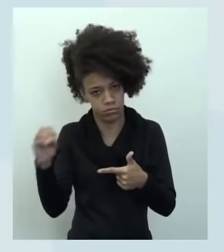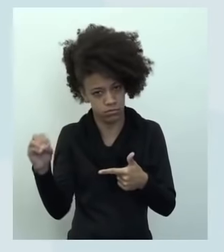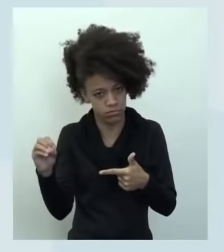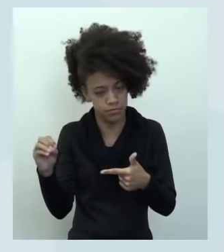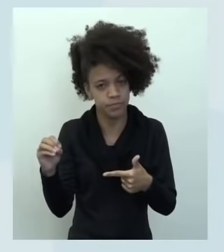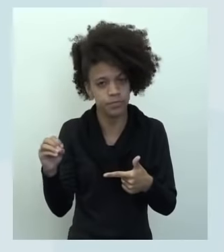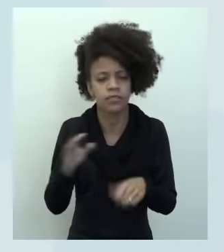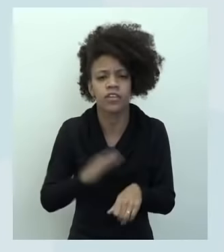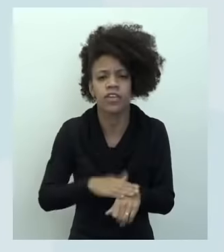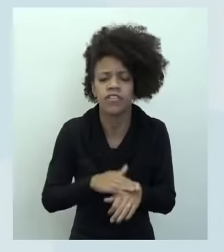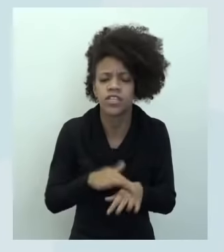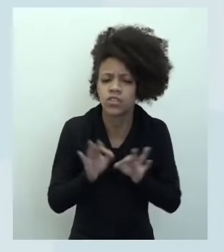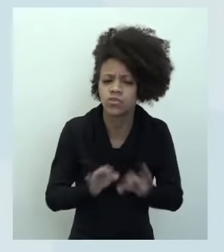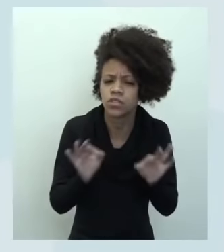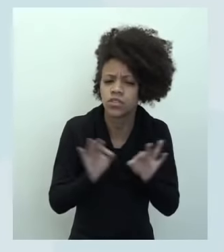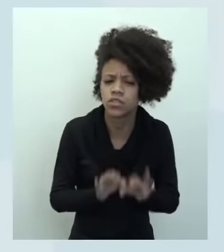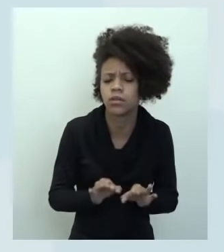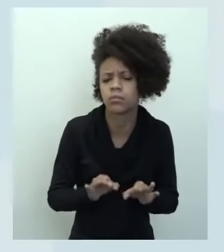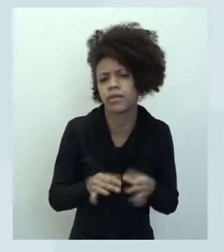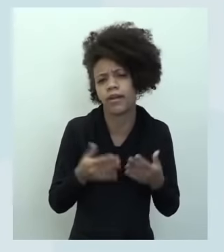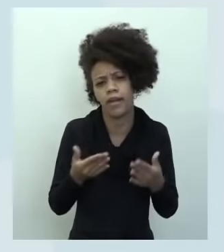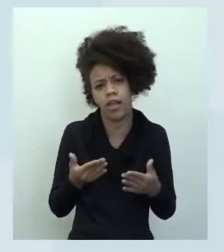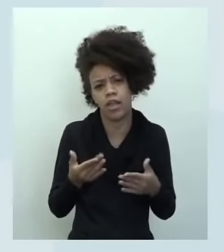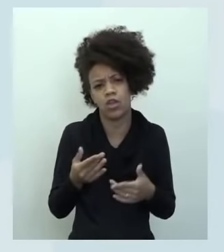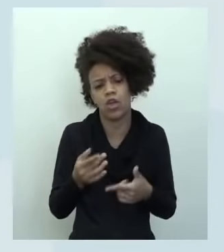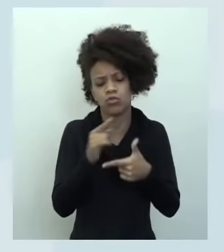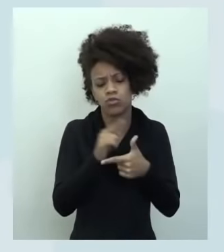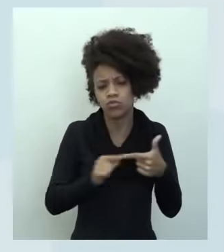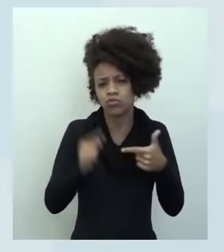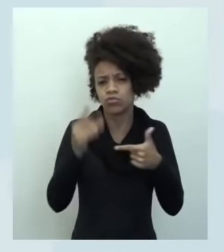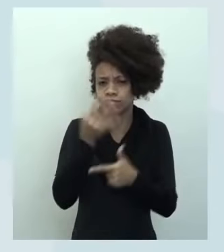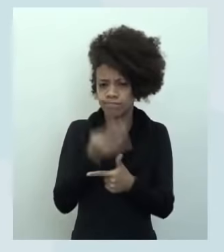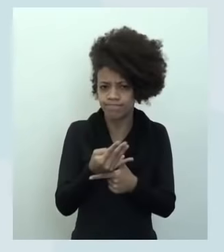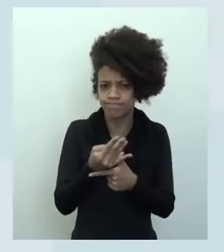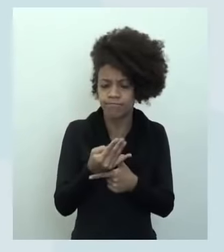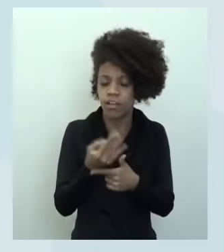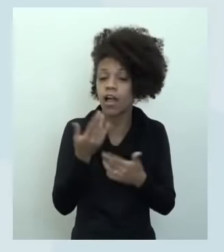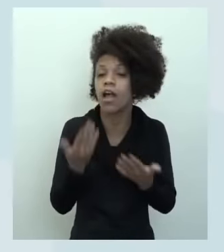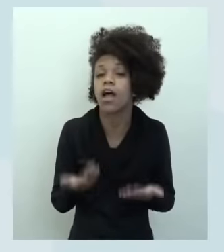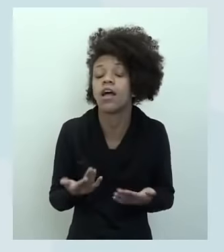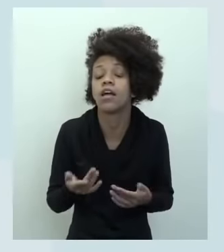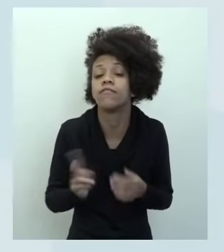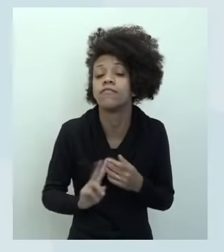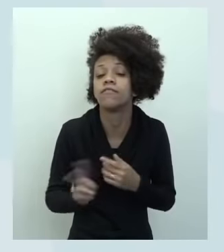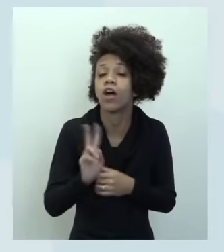né, simplificando por 4, ou seja, dividindo por 4, ele vai ter o